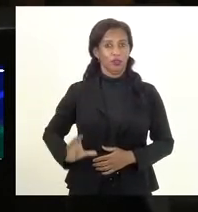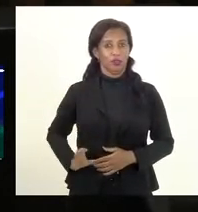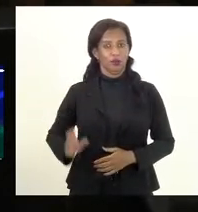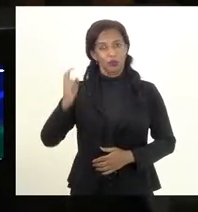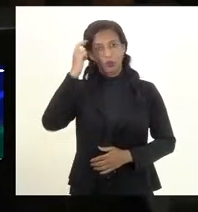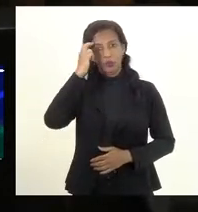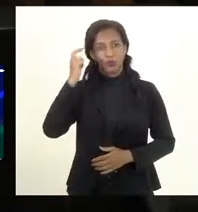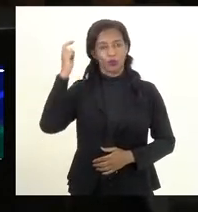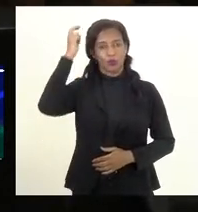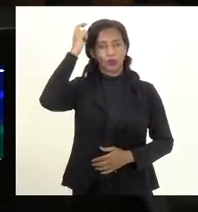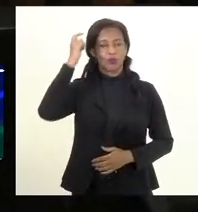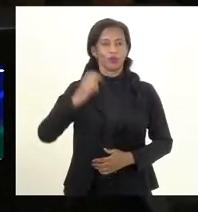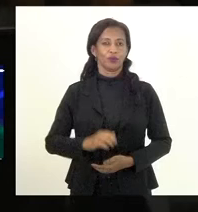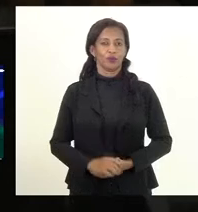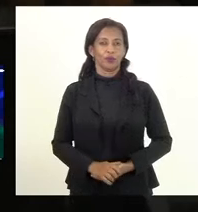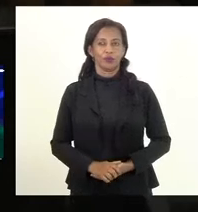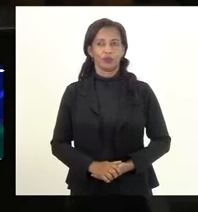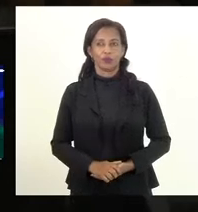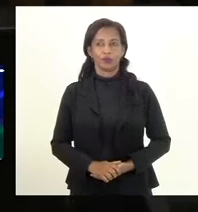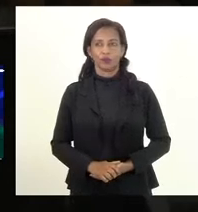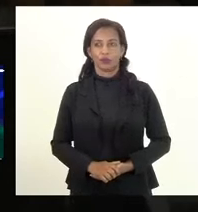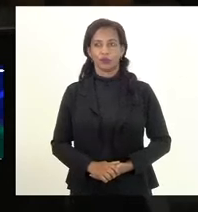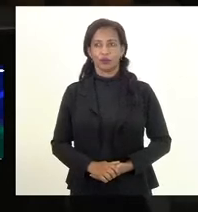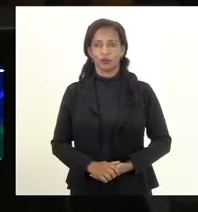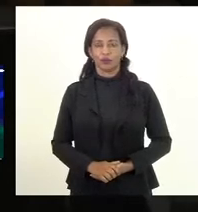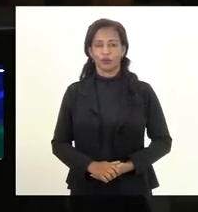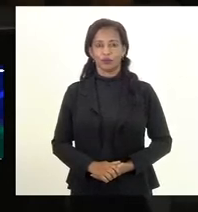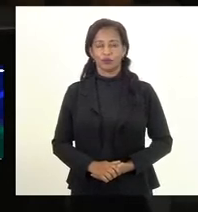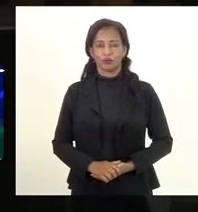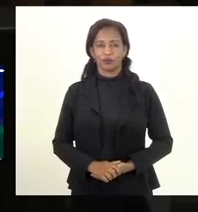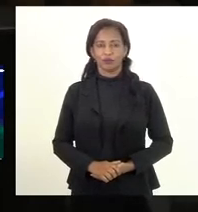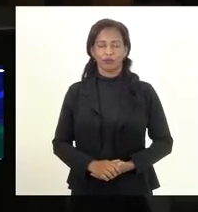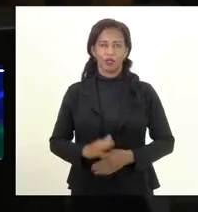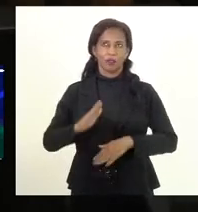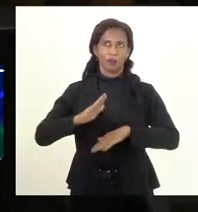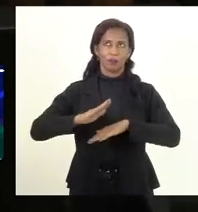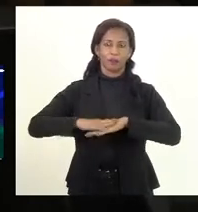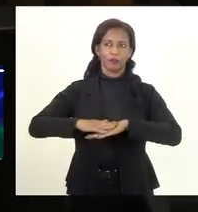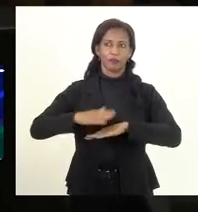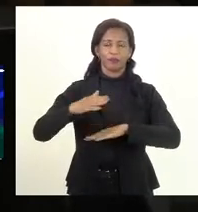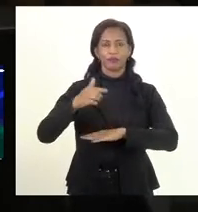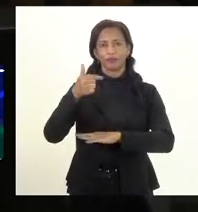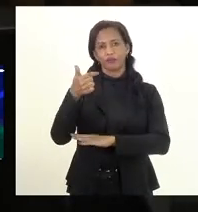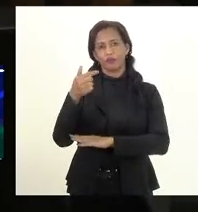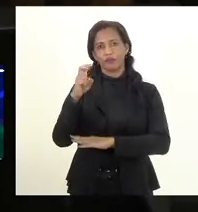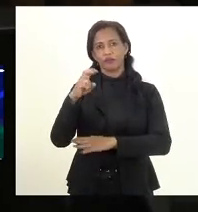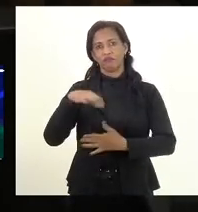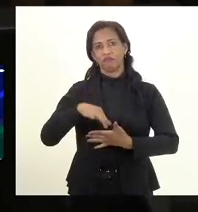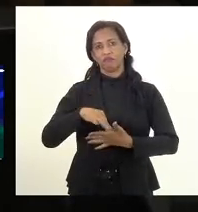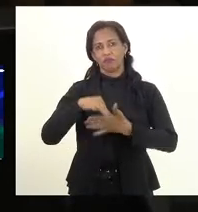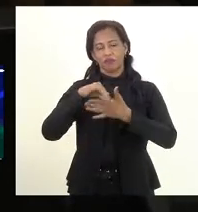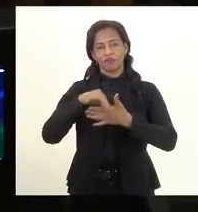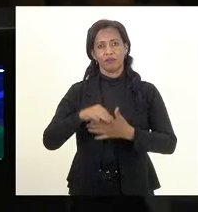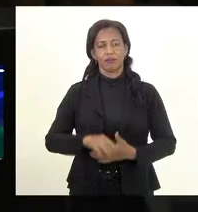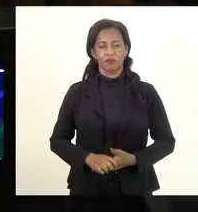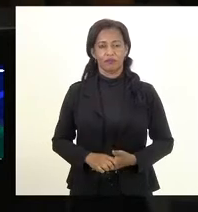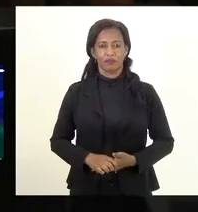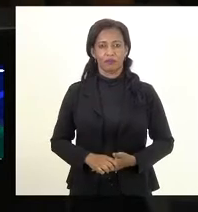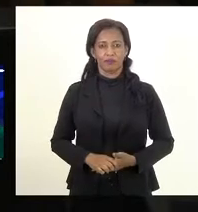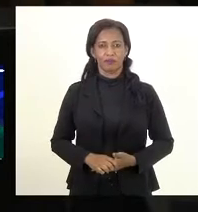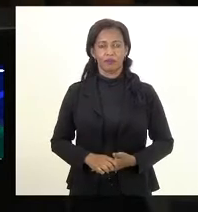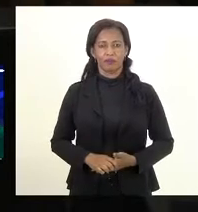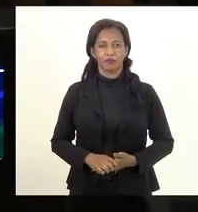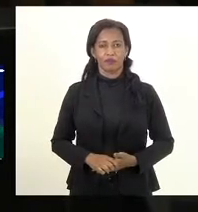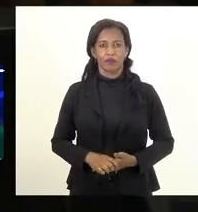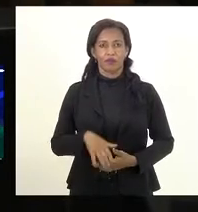Cultura o que sair mais de 25 representante entre